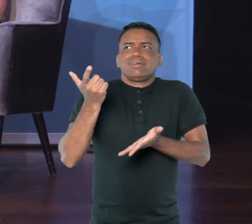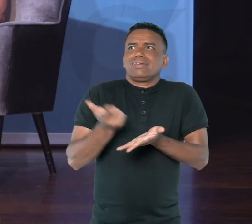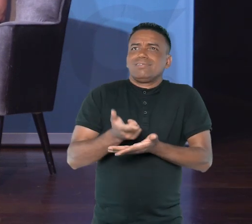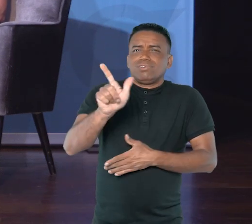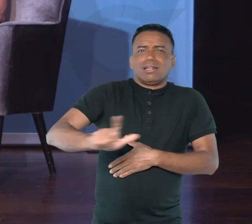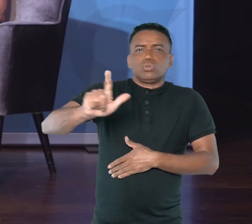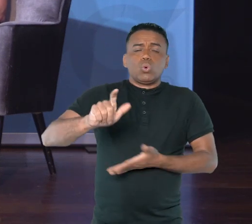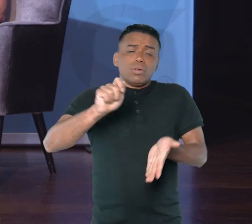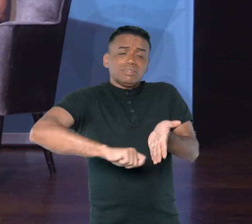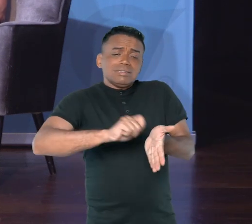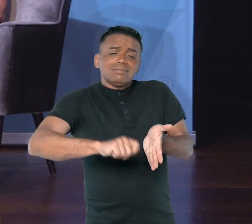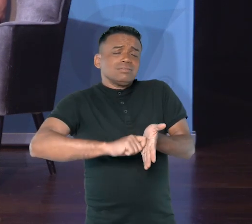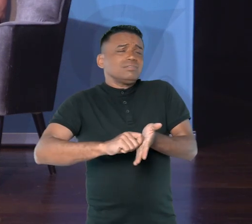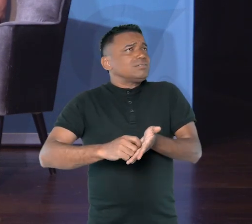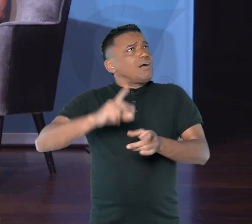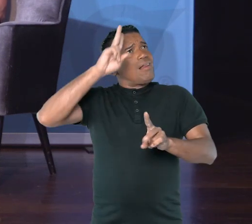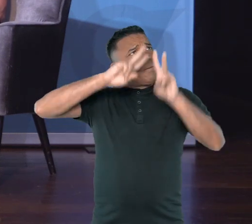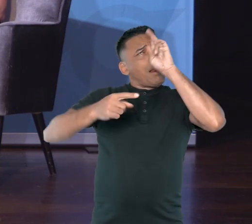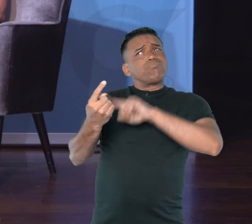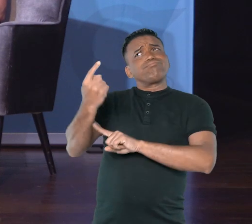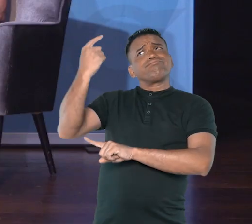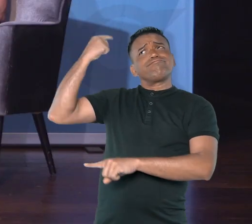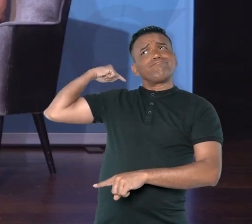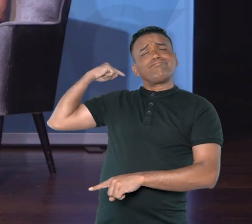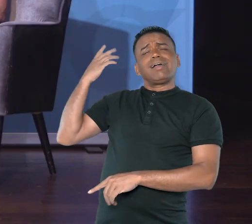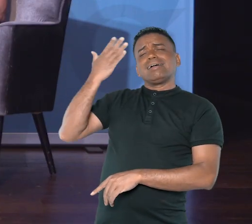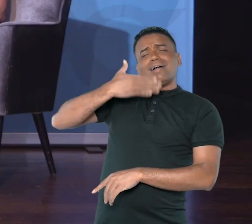também. Lá na infância, vamos buscar essa sua memória